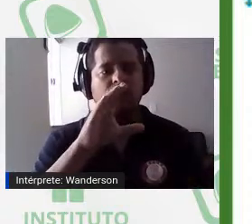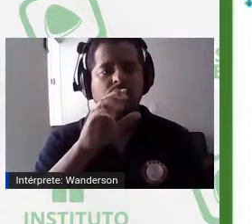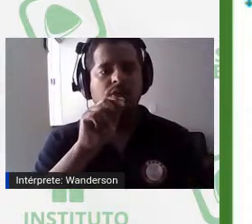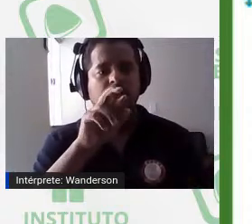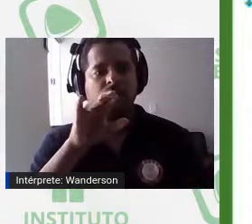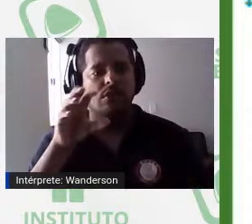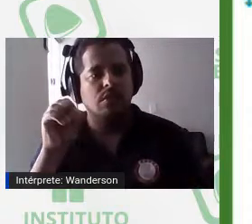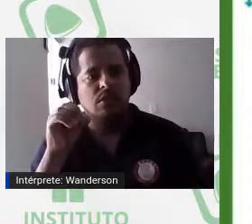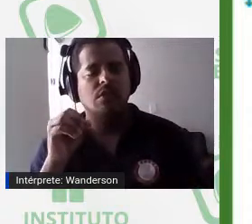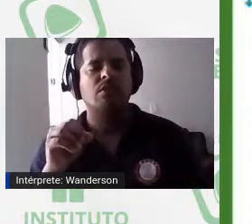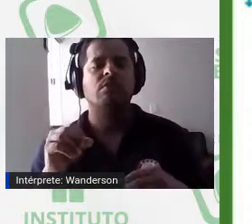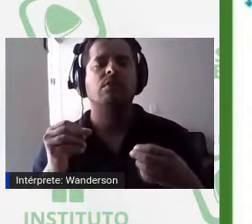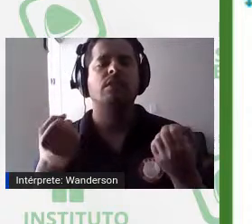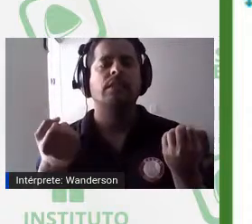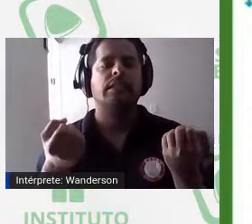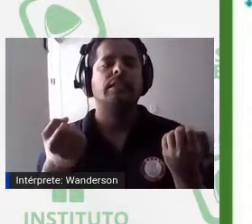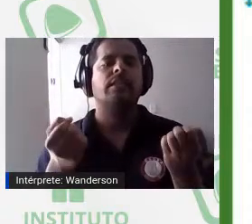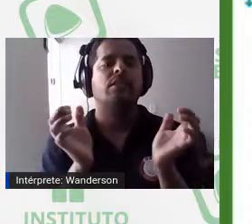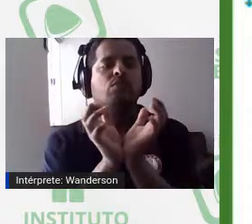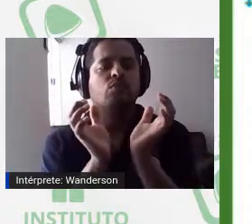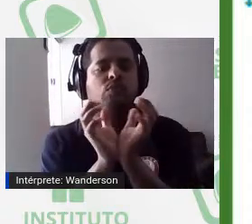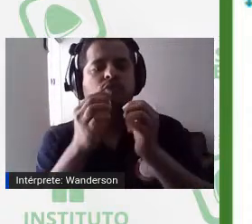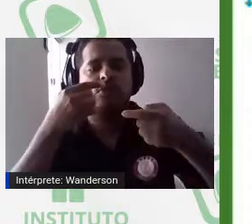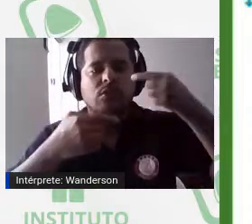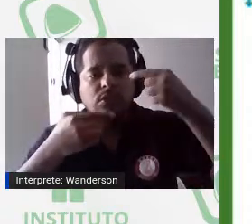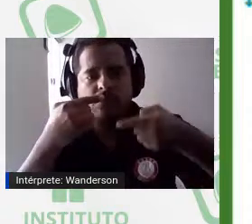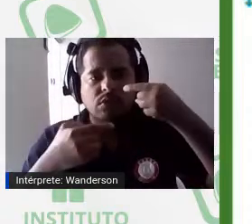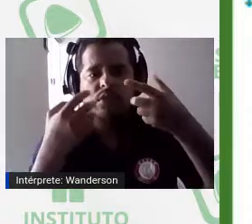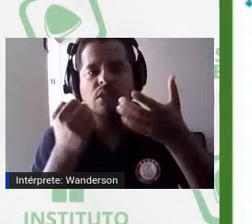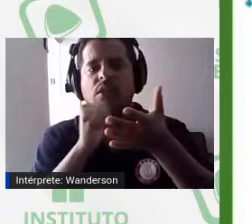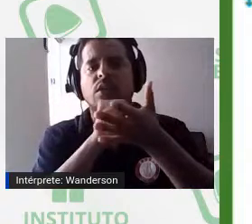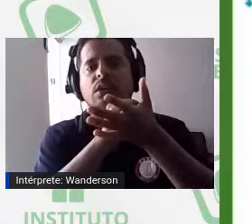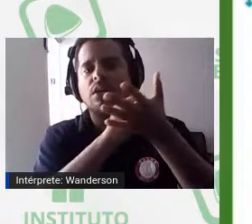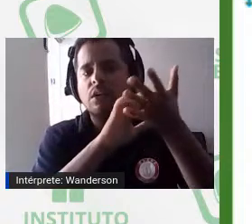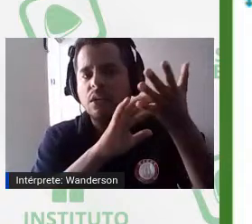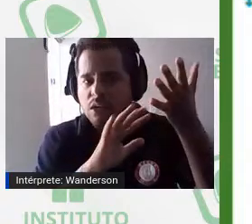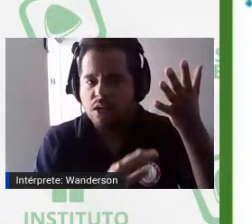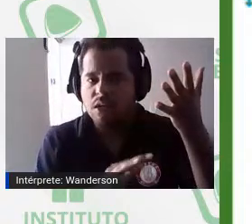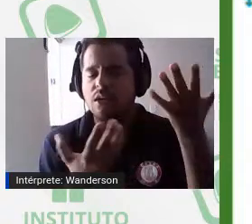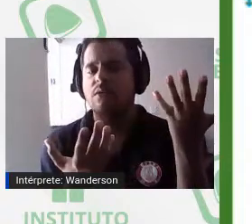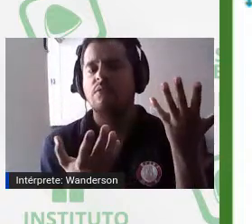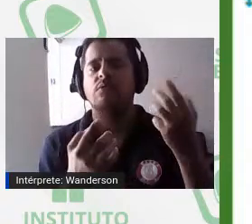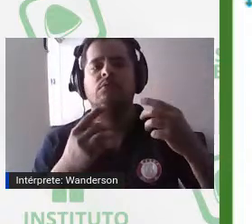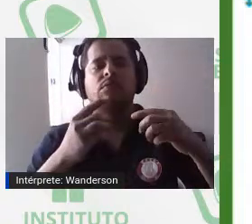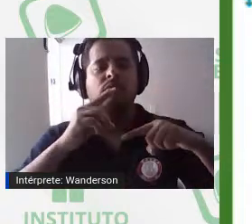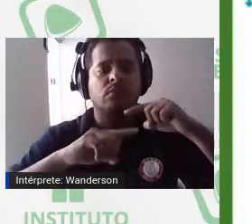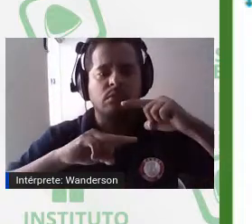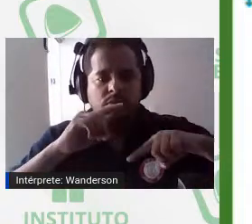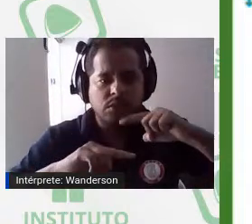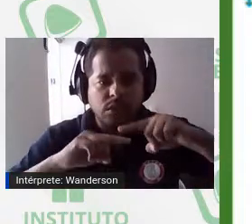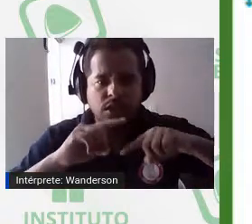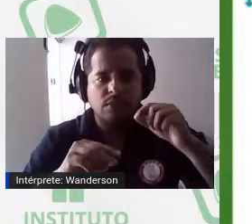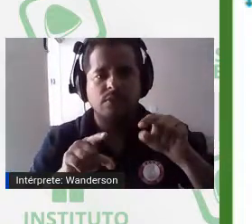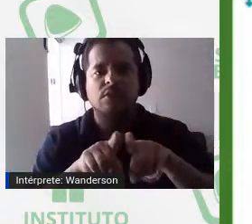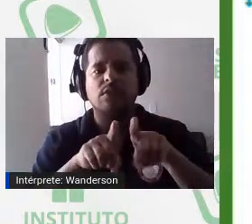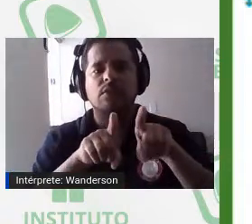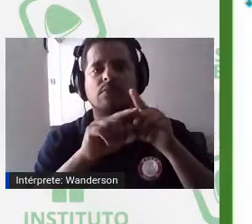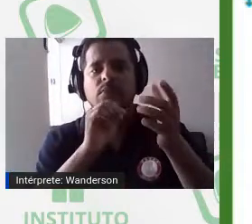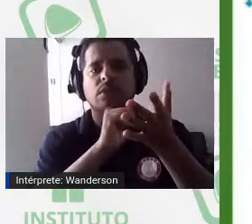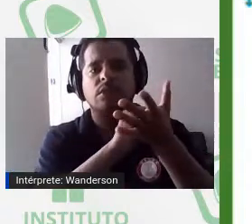fóruns de discussão, tarefas sobre os objetos e